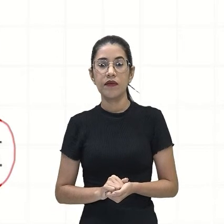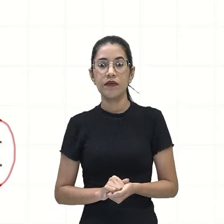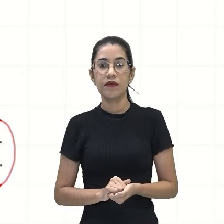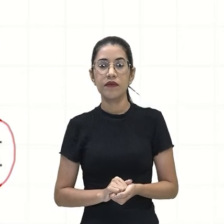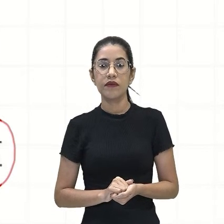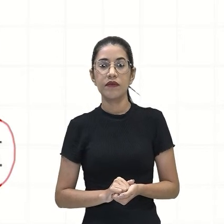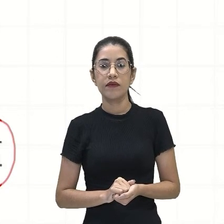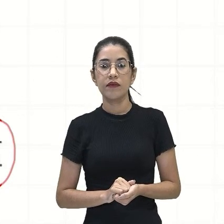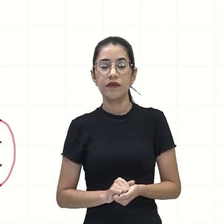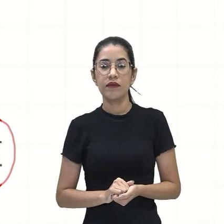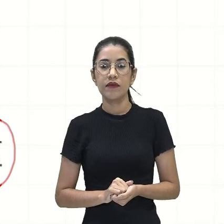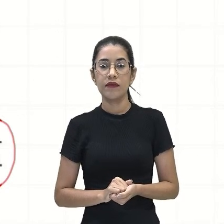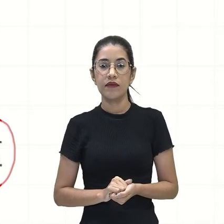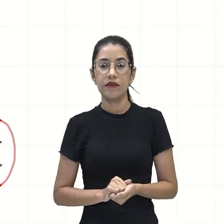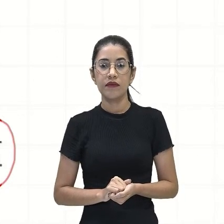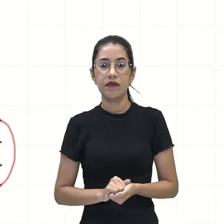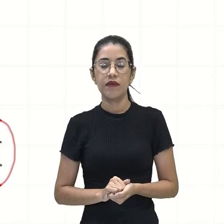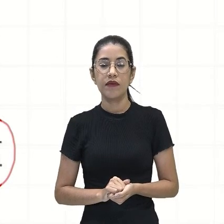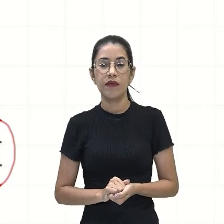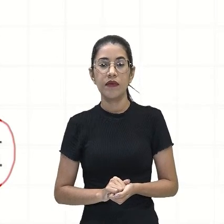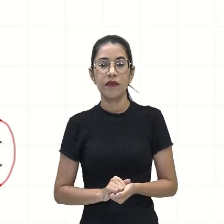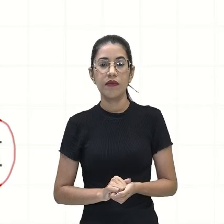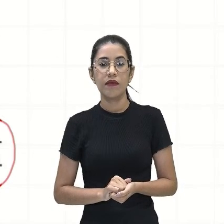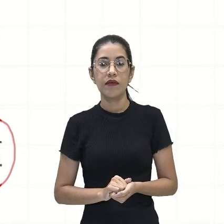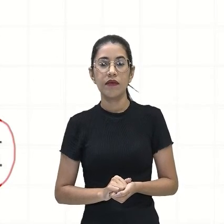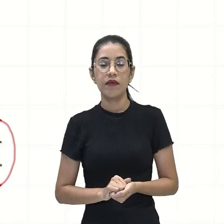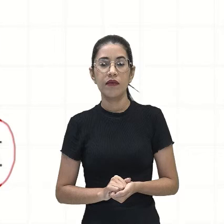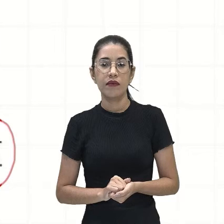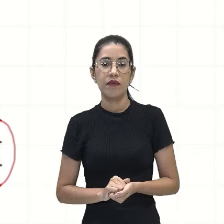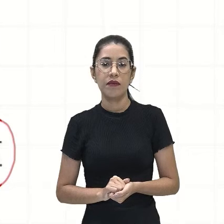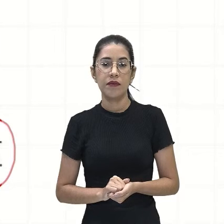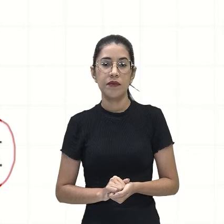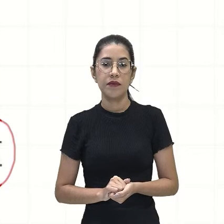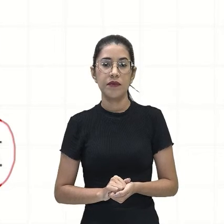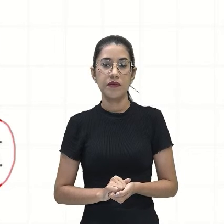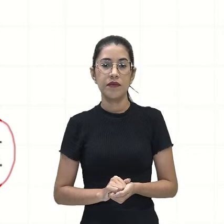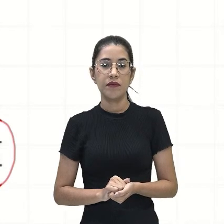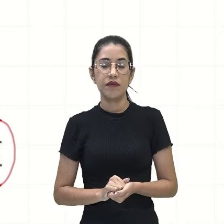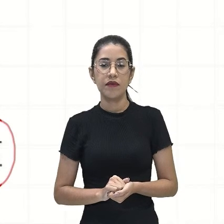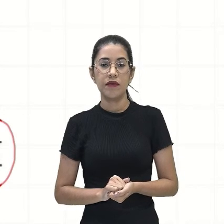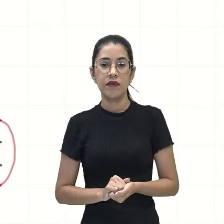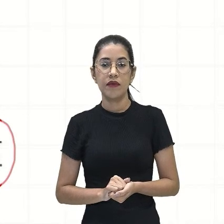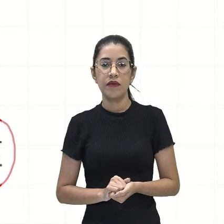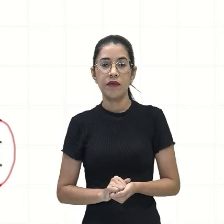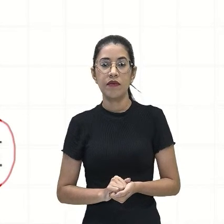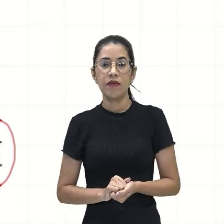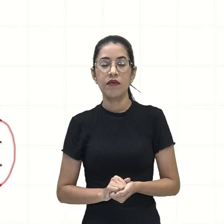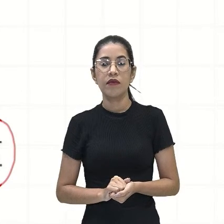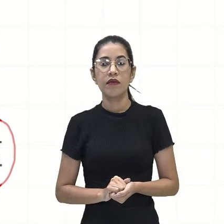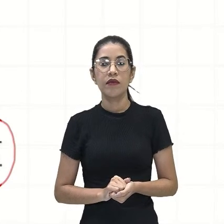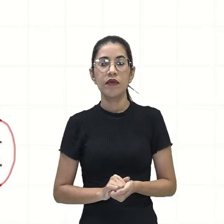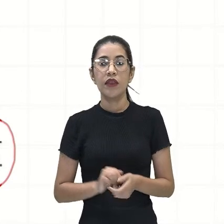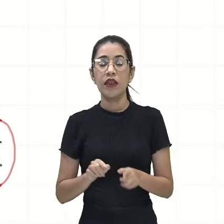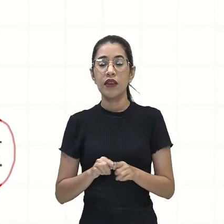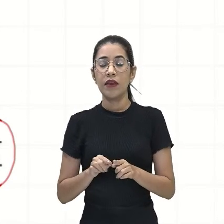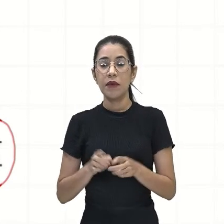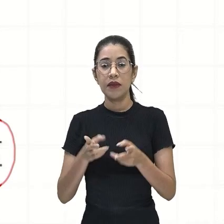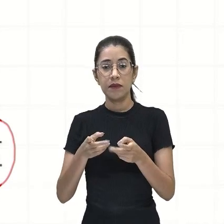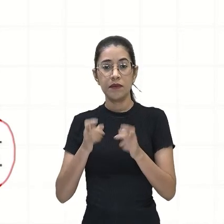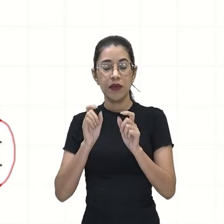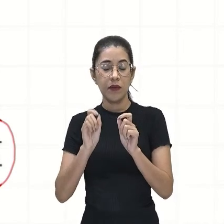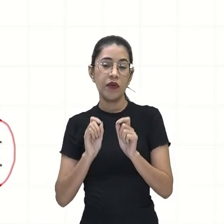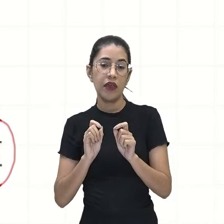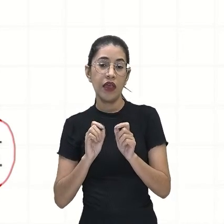de no jornalismo. Já a gente consegue observar que houve, né,